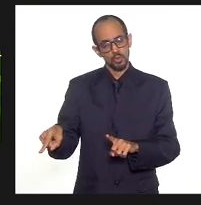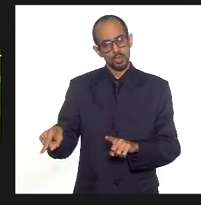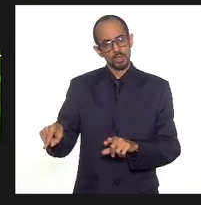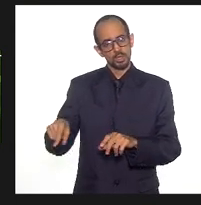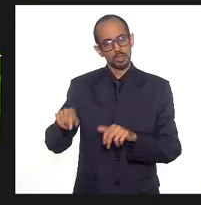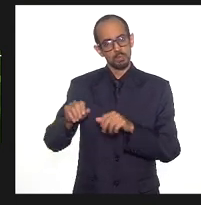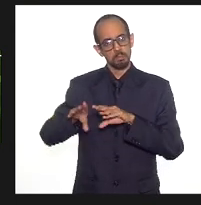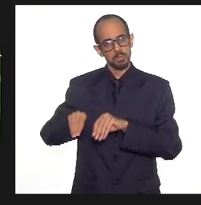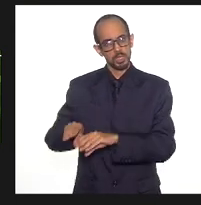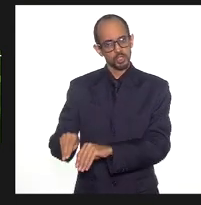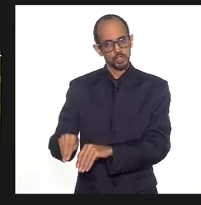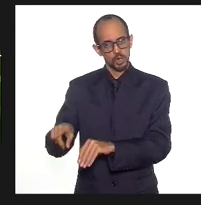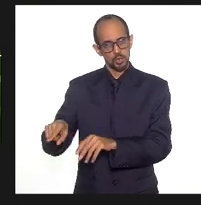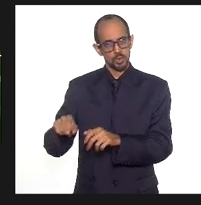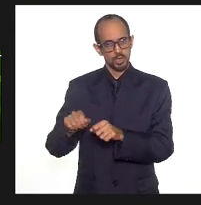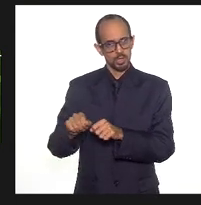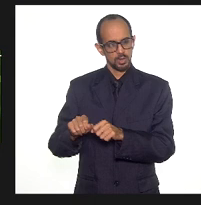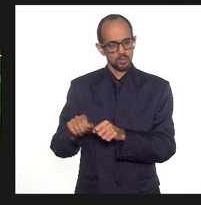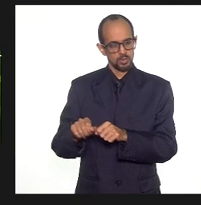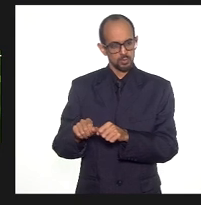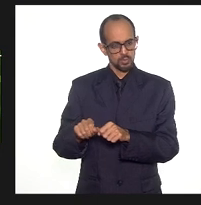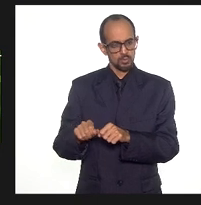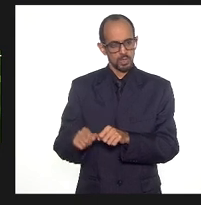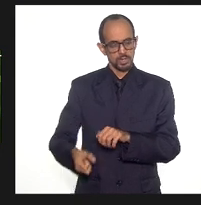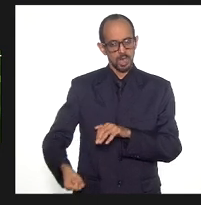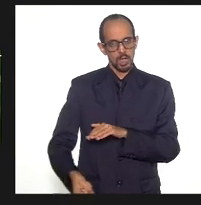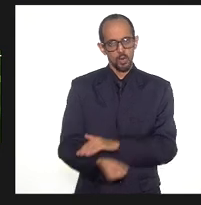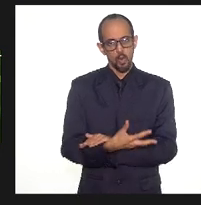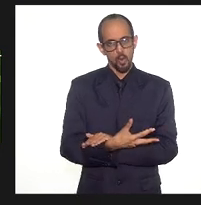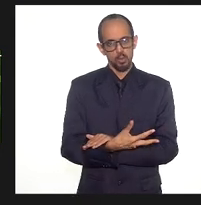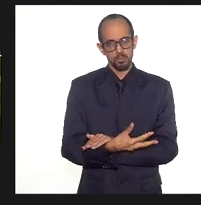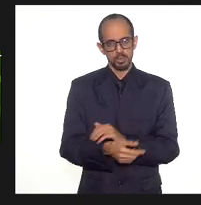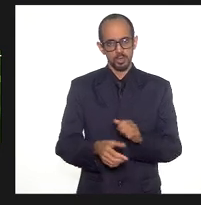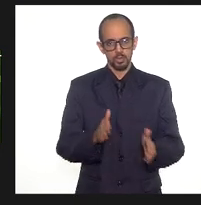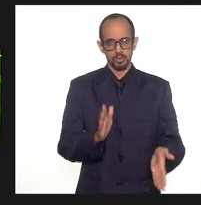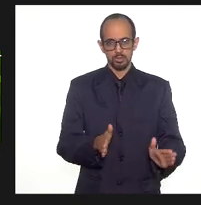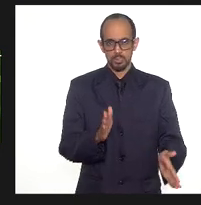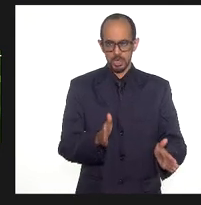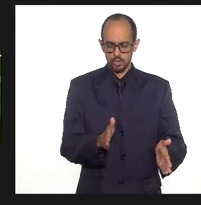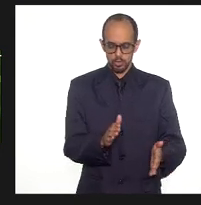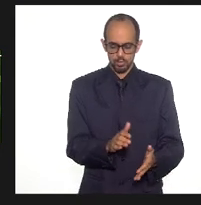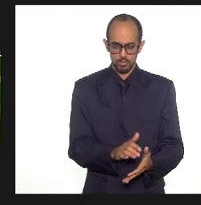envolvido no esquema que nos fraudou ao longo desse período.